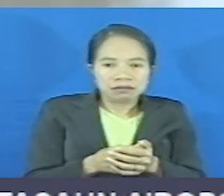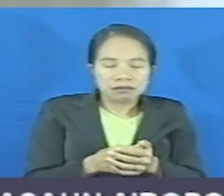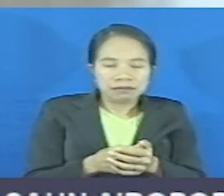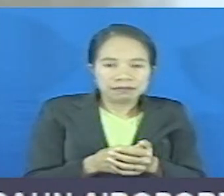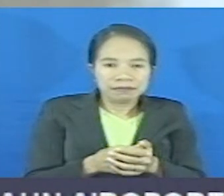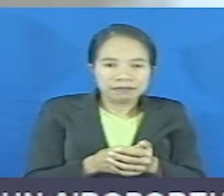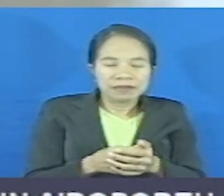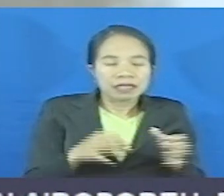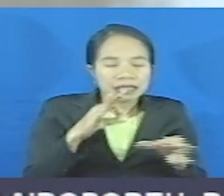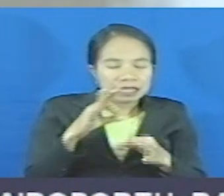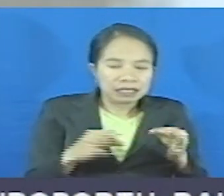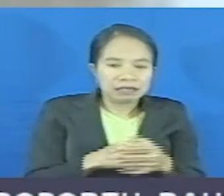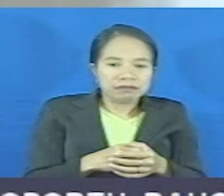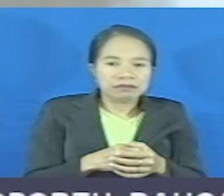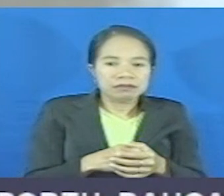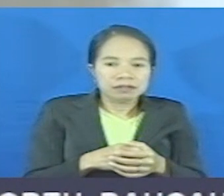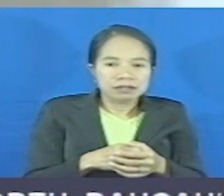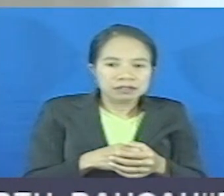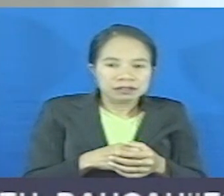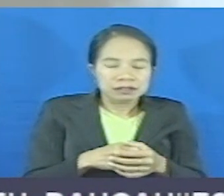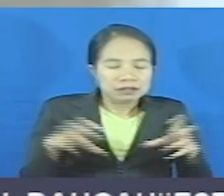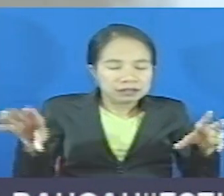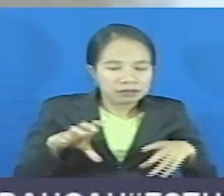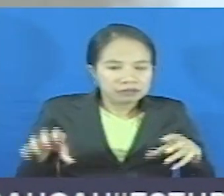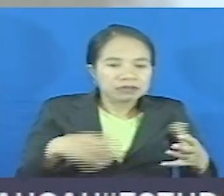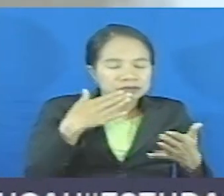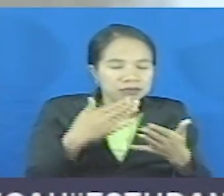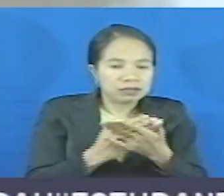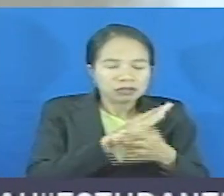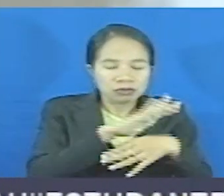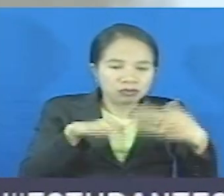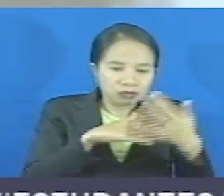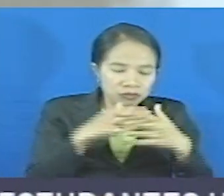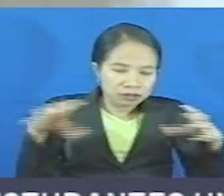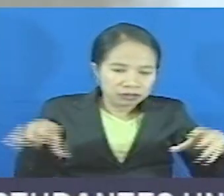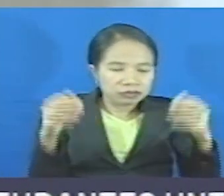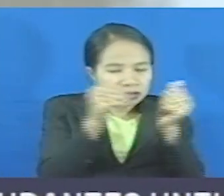Portanto, e é consenso nacional, e o todo colabora